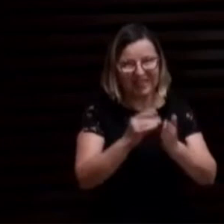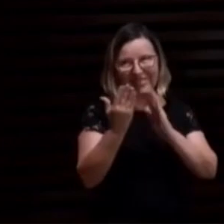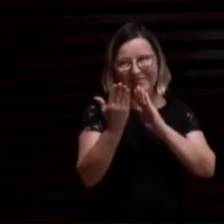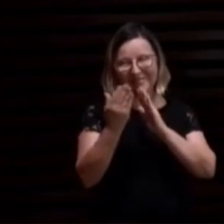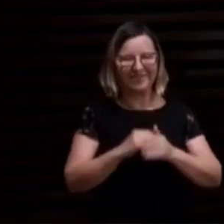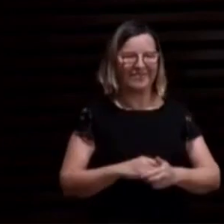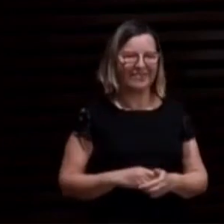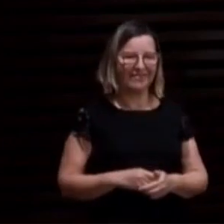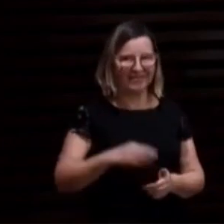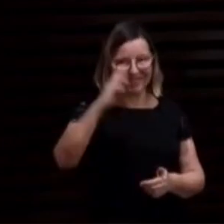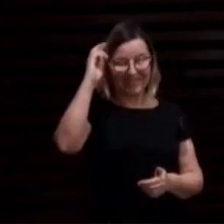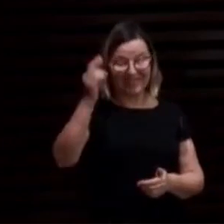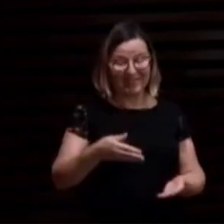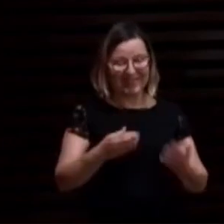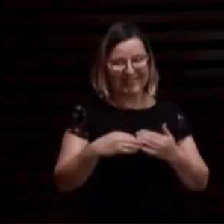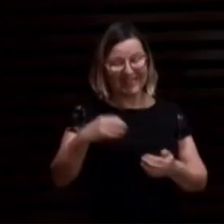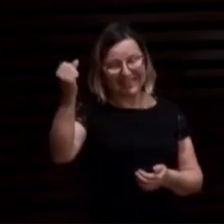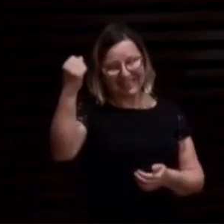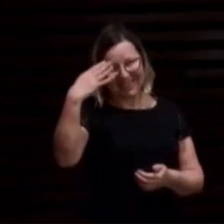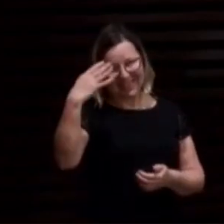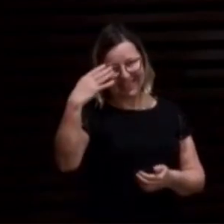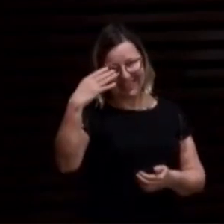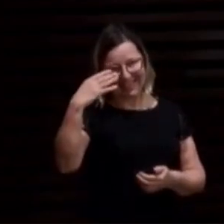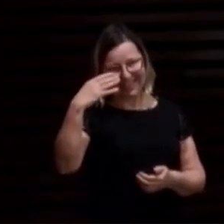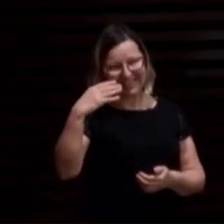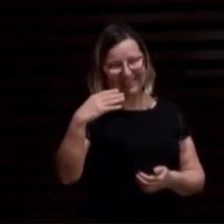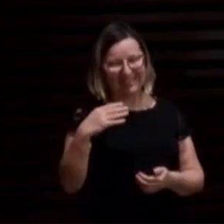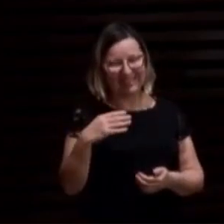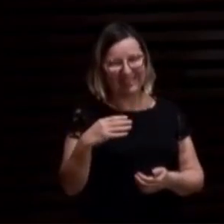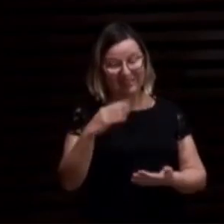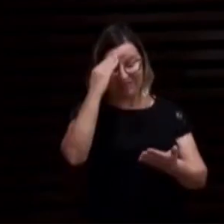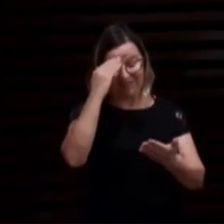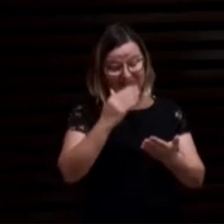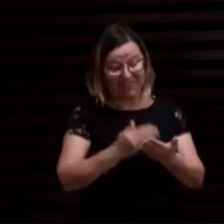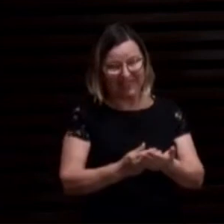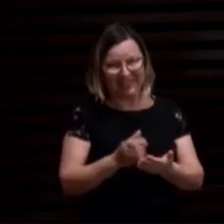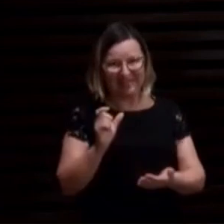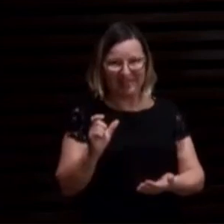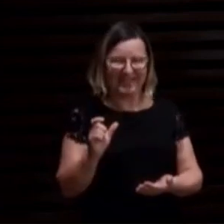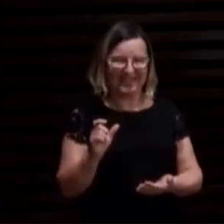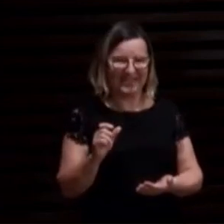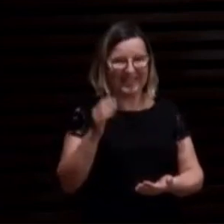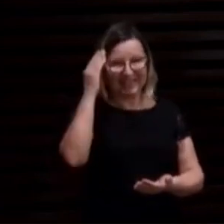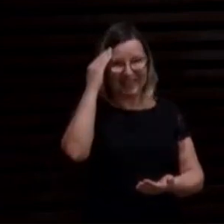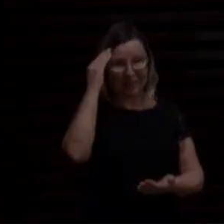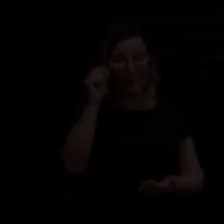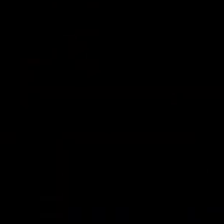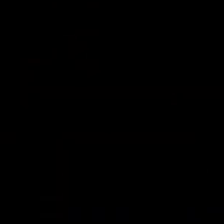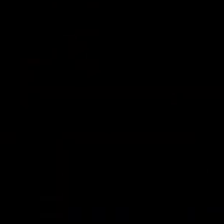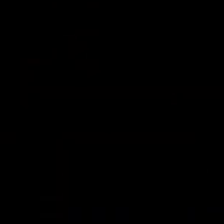Que o Senhor nos dê a graça de olhar para a palavra e saber o que a palavra está dizendo.